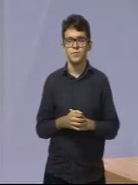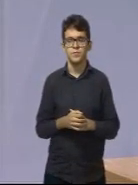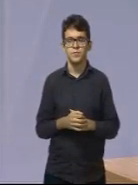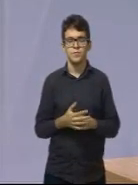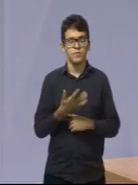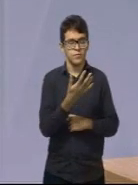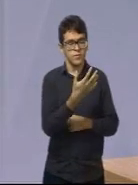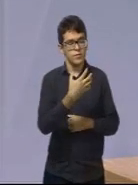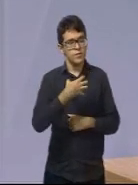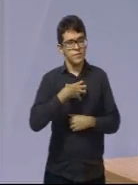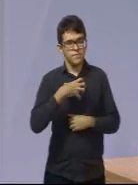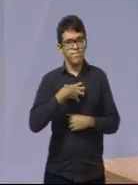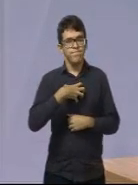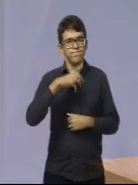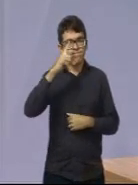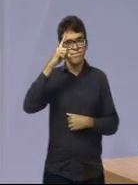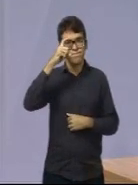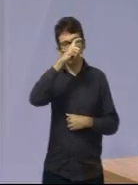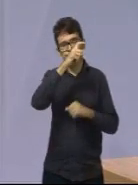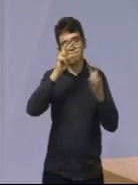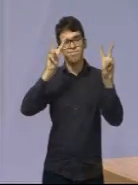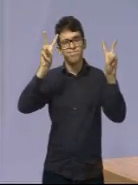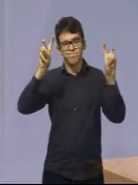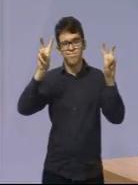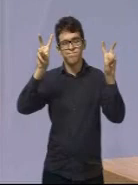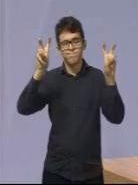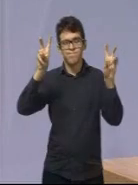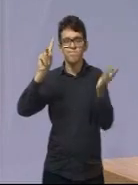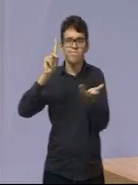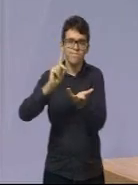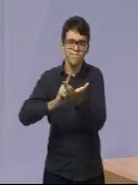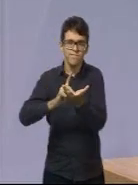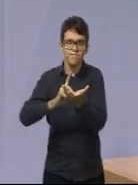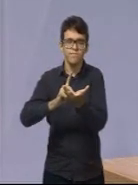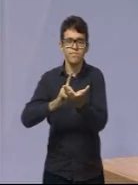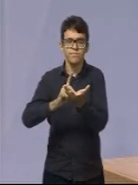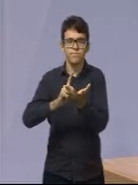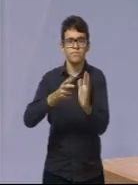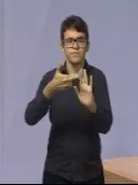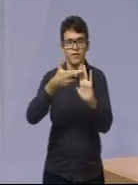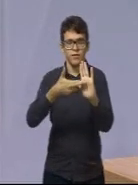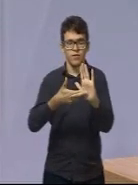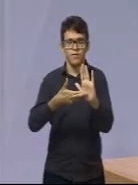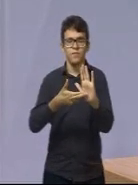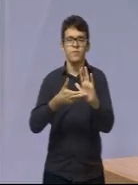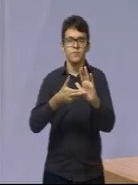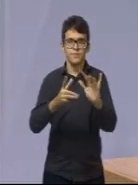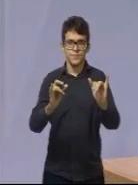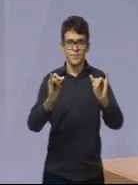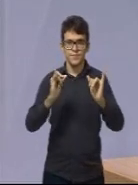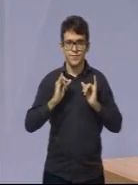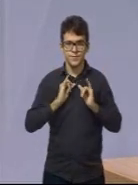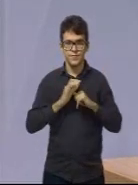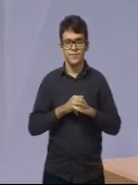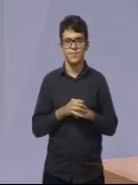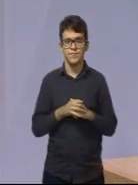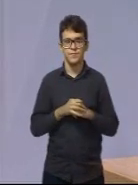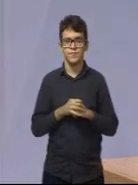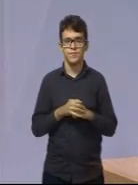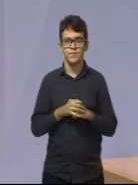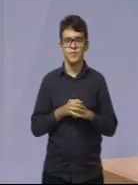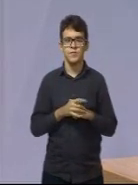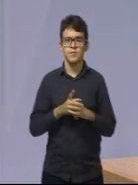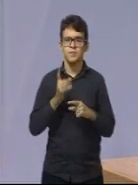É difícil discutir o assunto como o da reforma da Previdência, que envolve